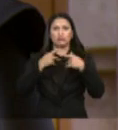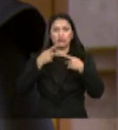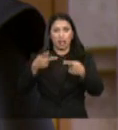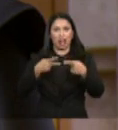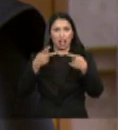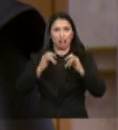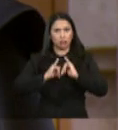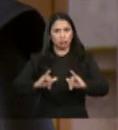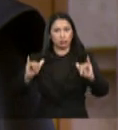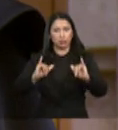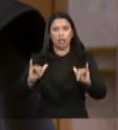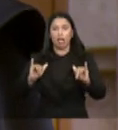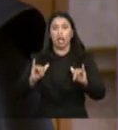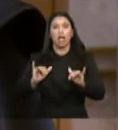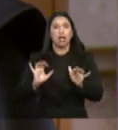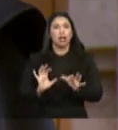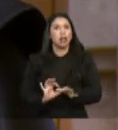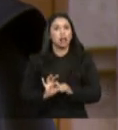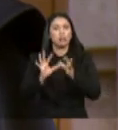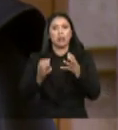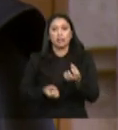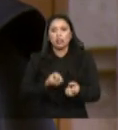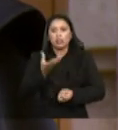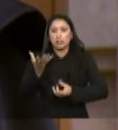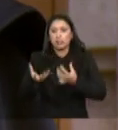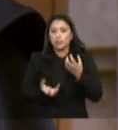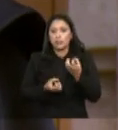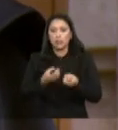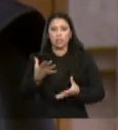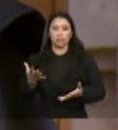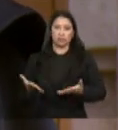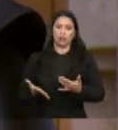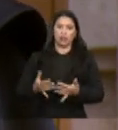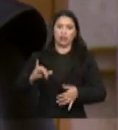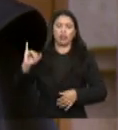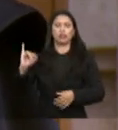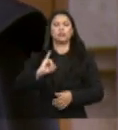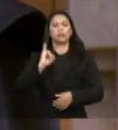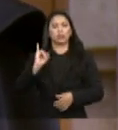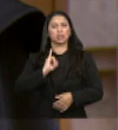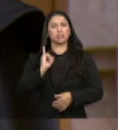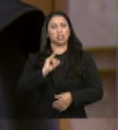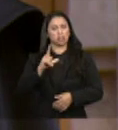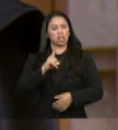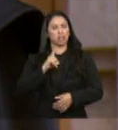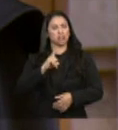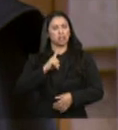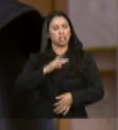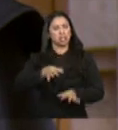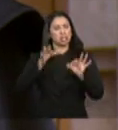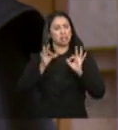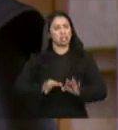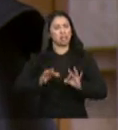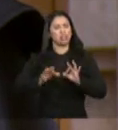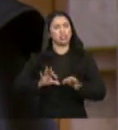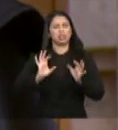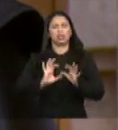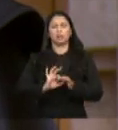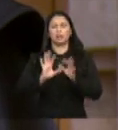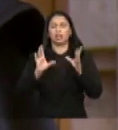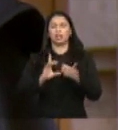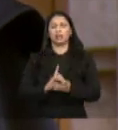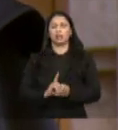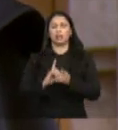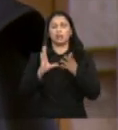a liberdade de expressão elemento nuclear de sua fé liberal e democrática em suas